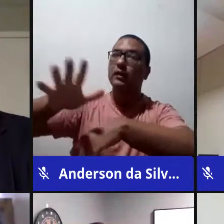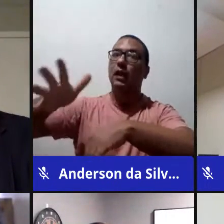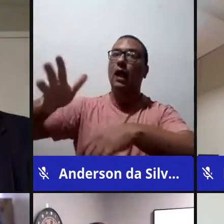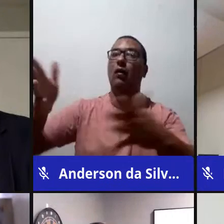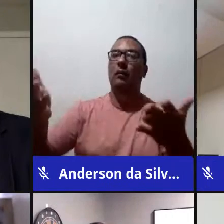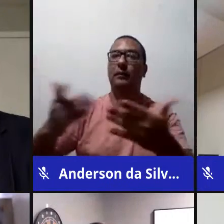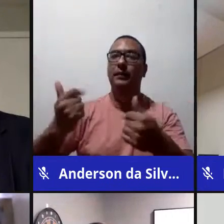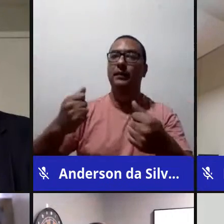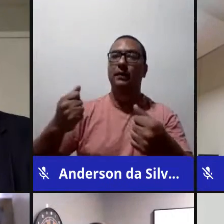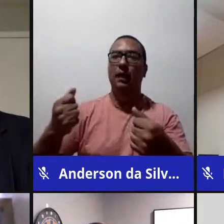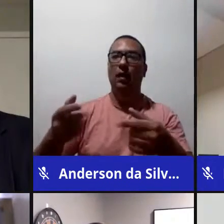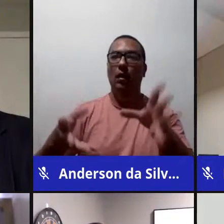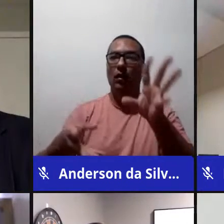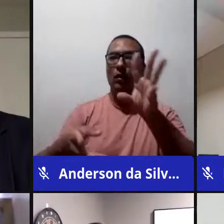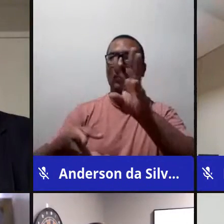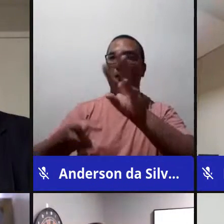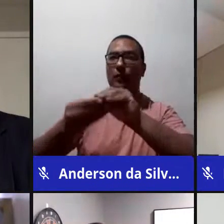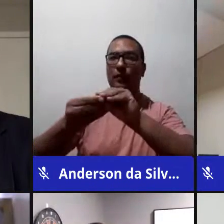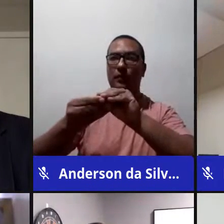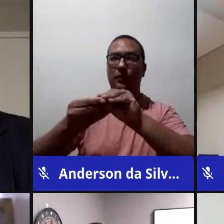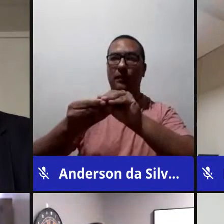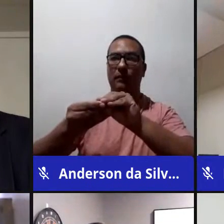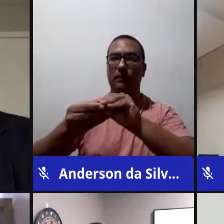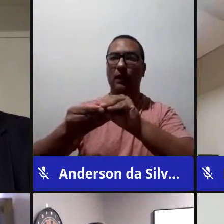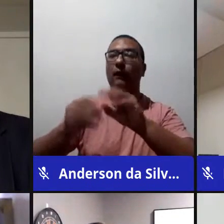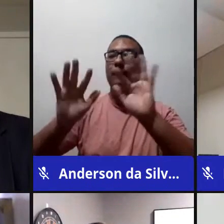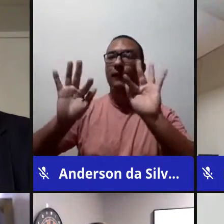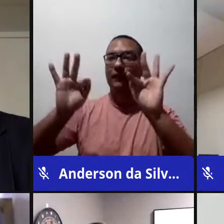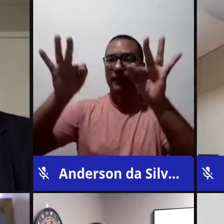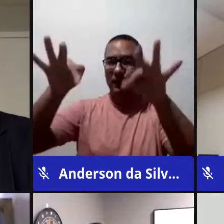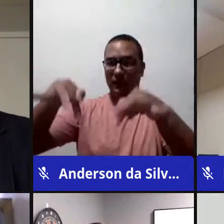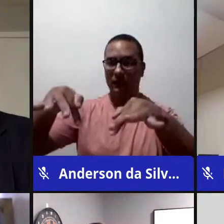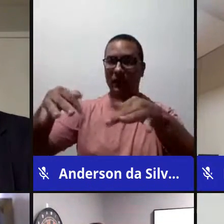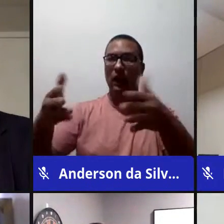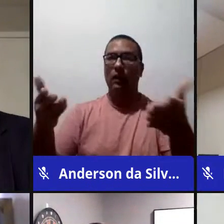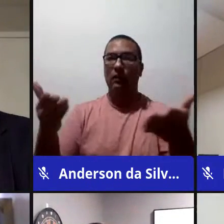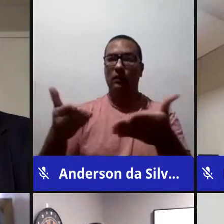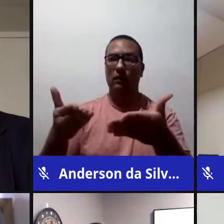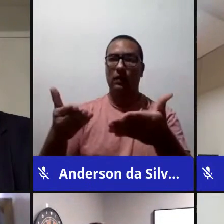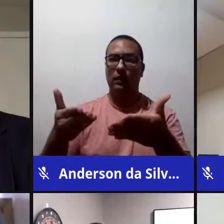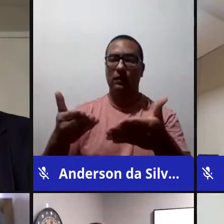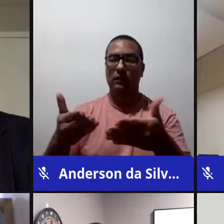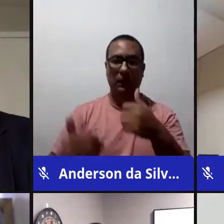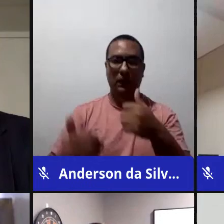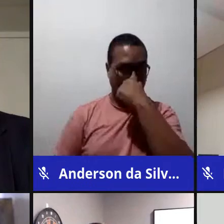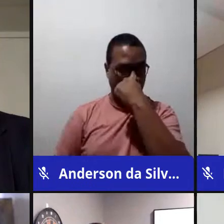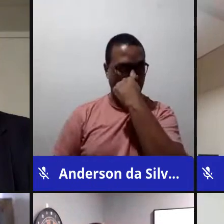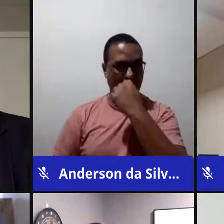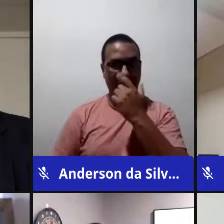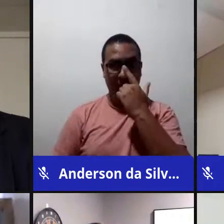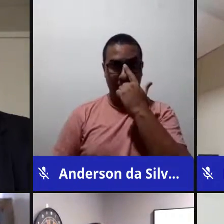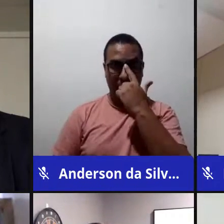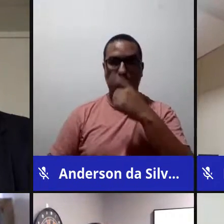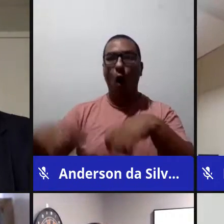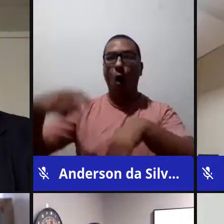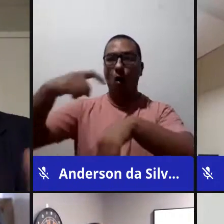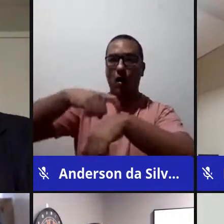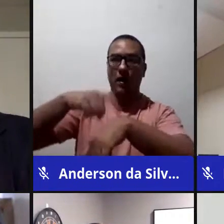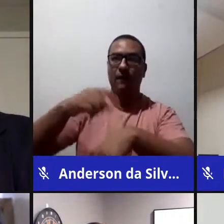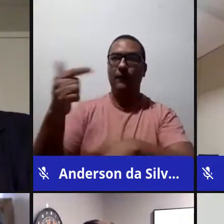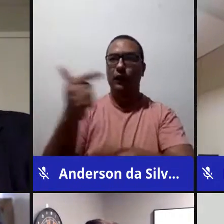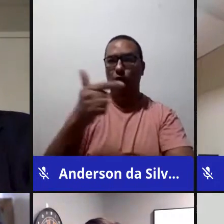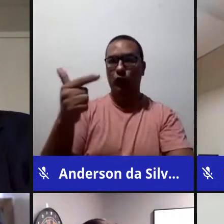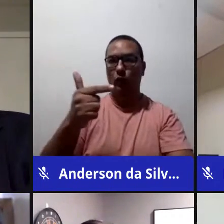fazer, então, uma rodada de encerramento já. São 22h30 no horário